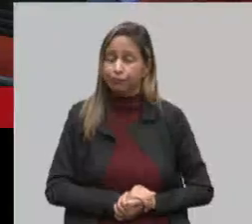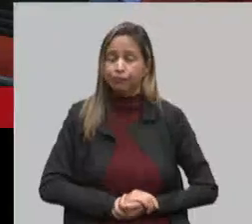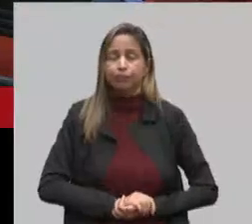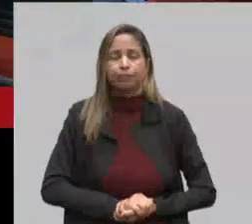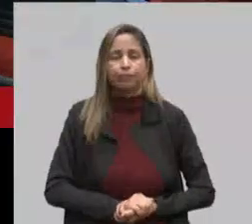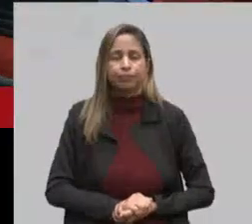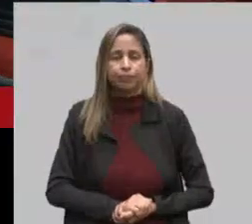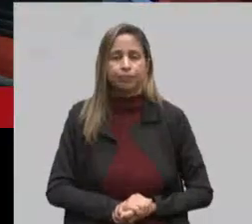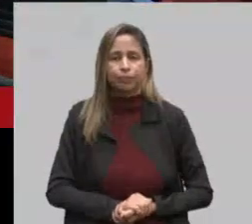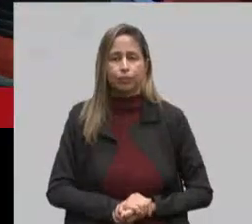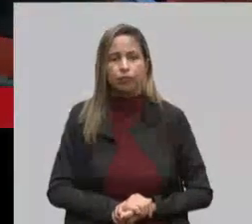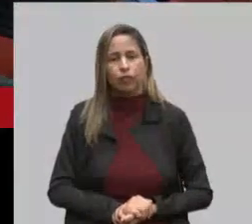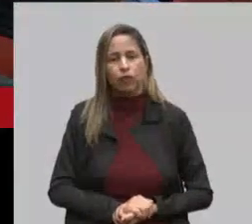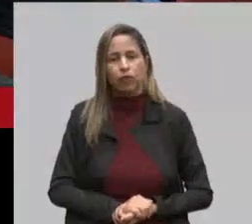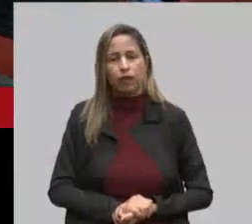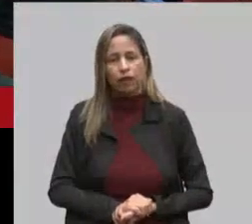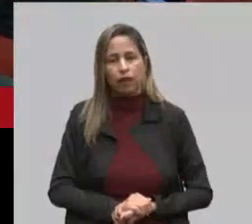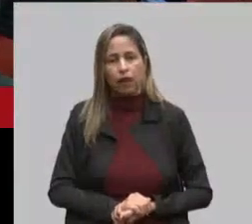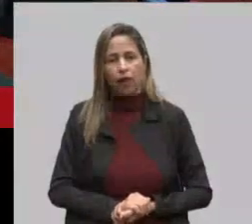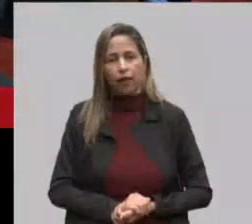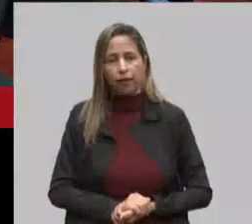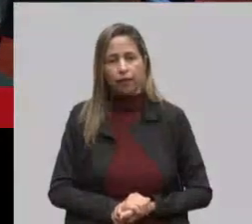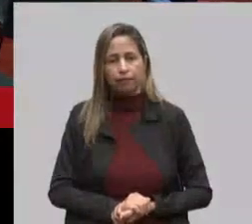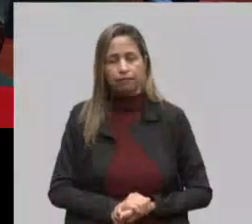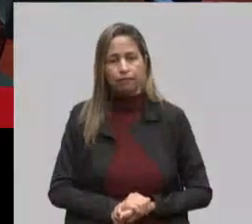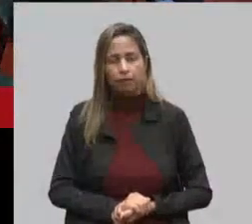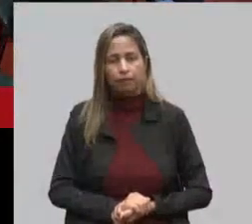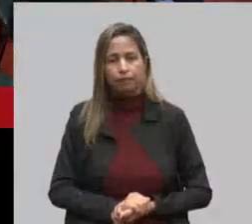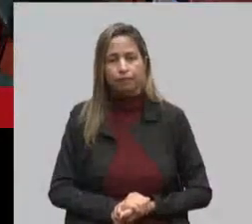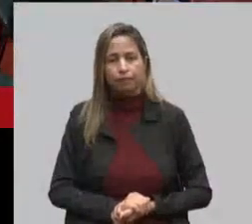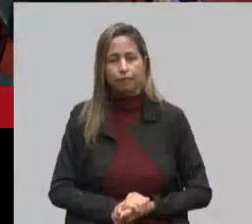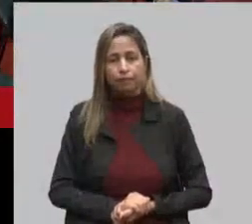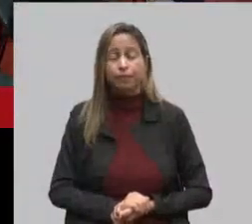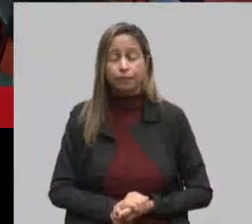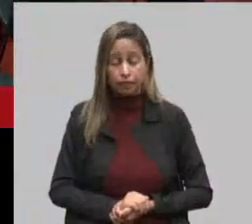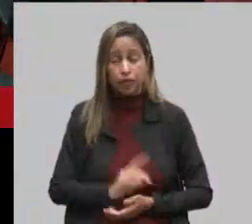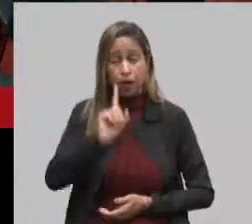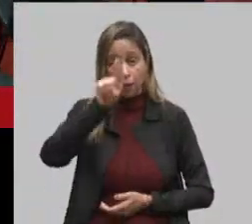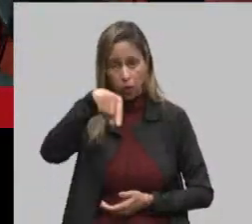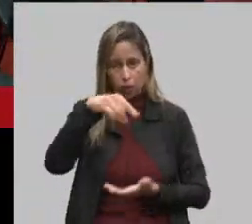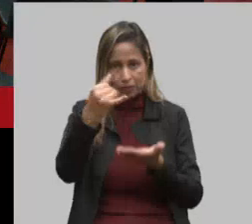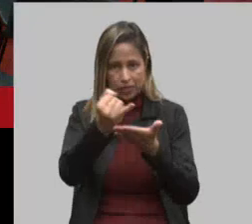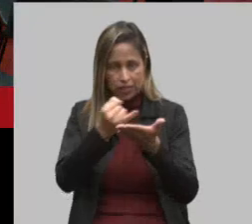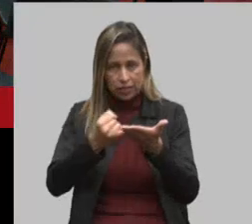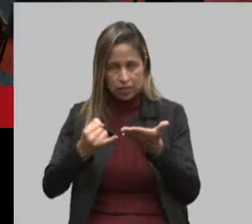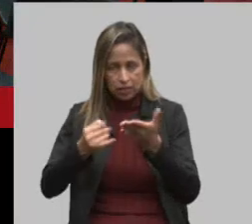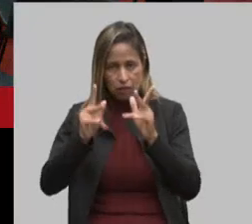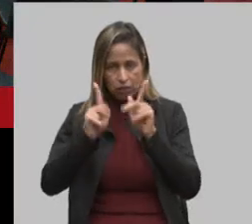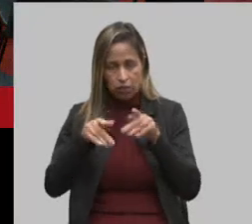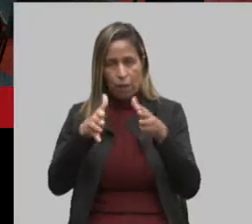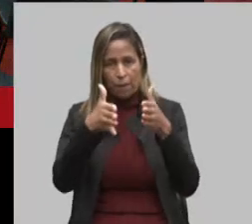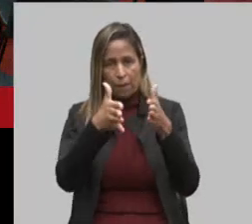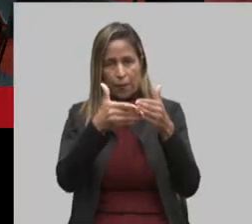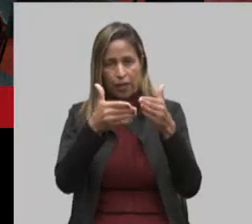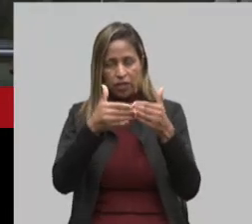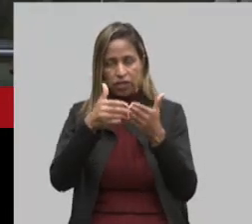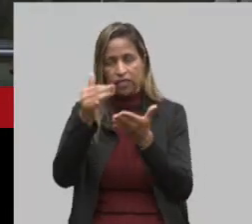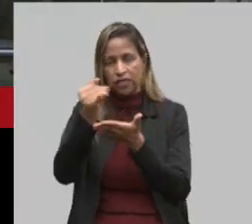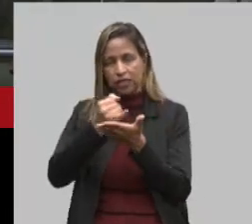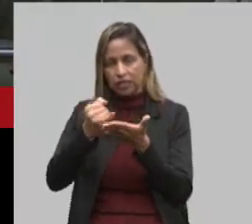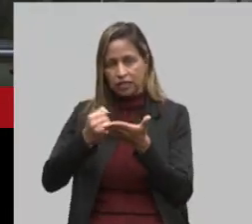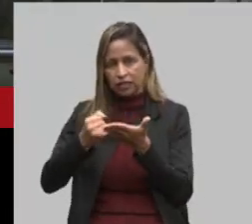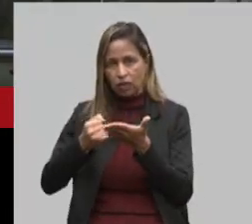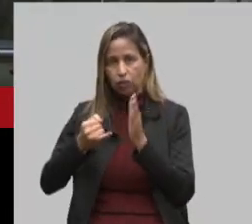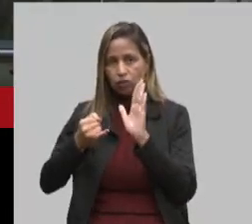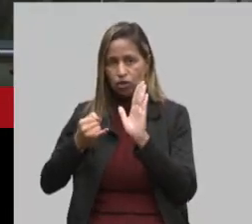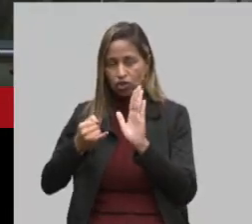adequado antes de passar pra próxima pessoa inscrita gostaria de pedir aos inscritos que já estão posicionados